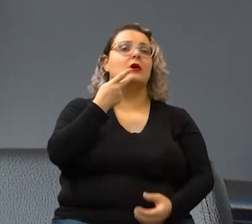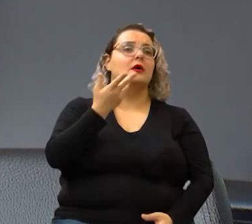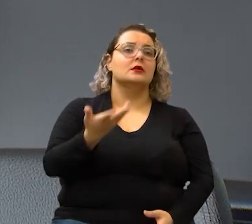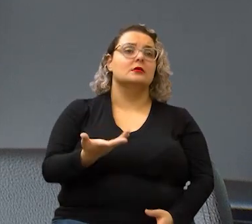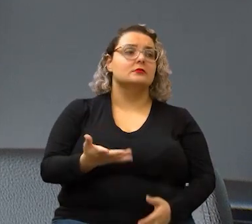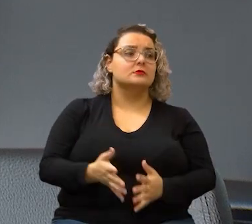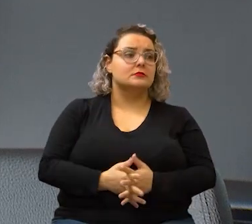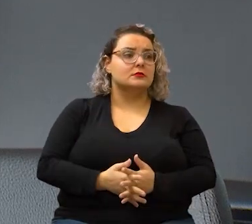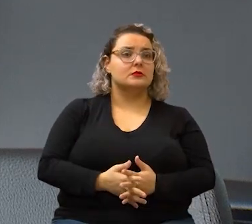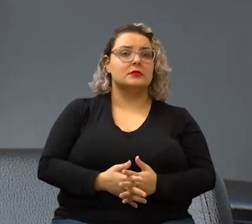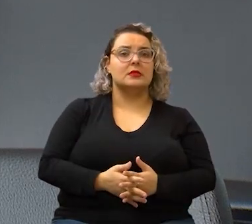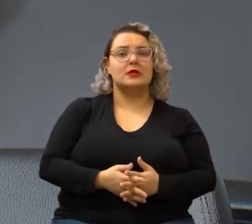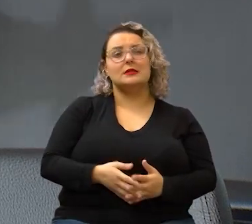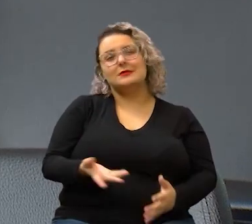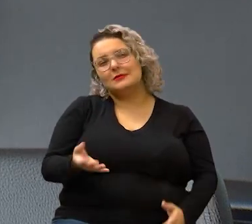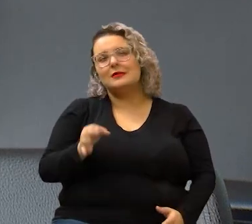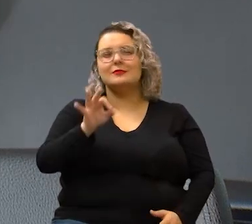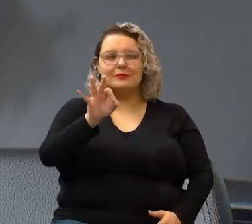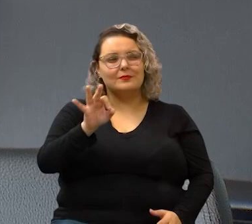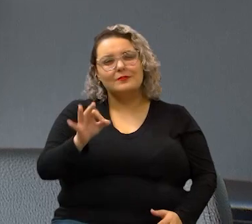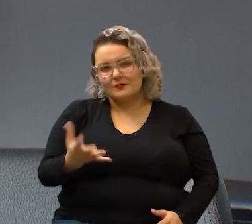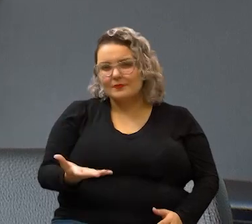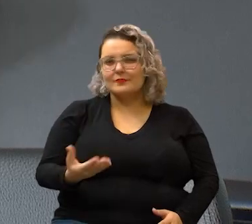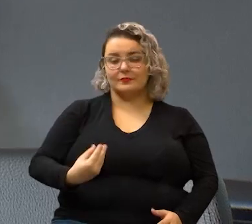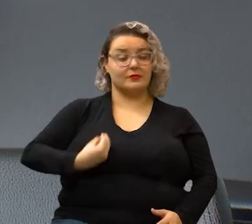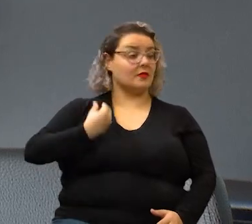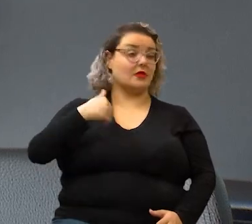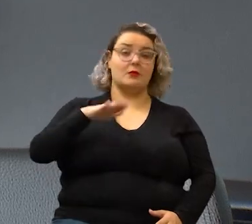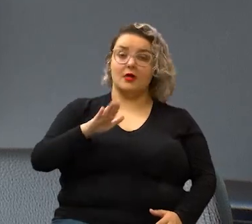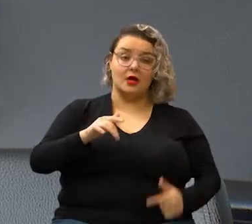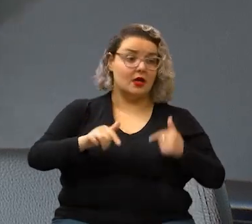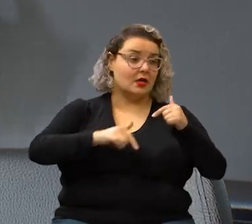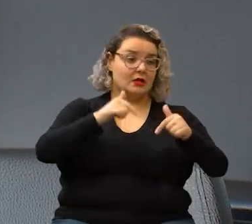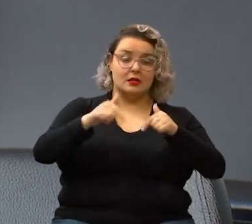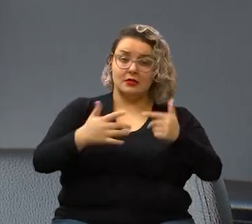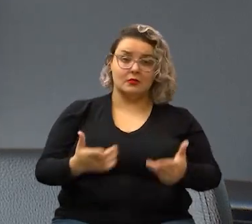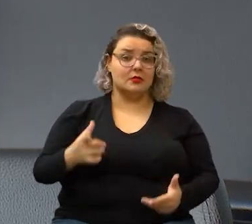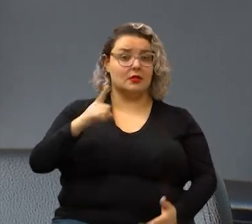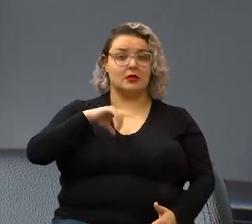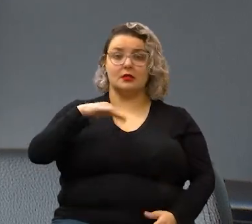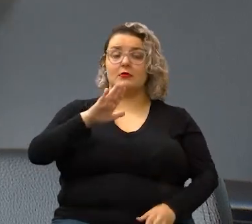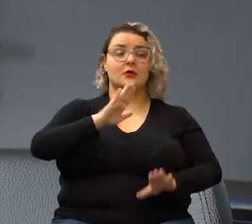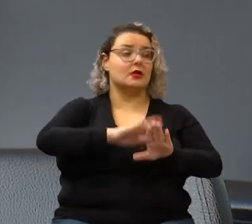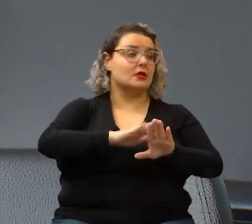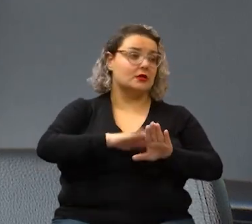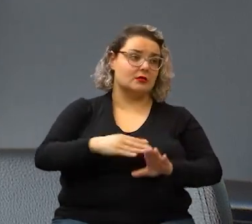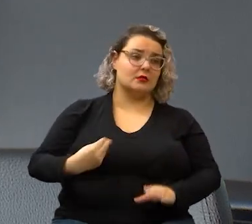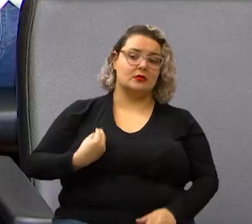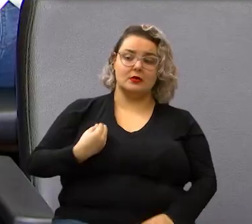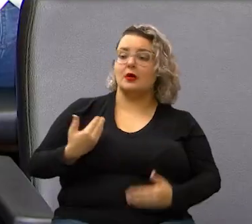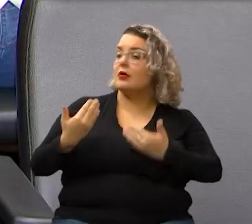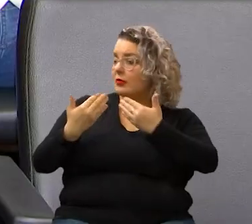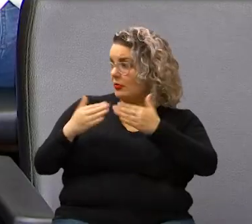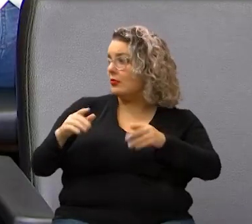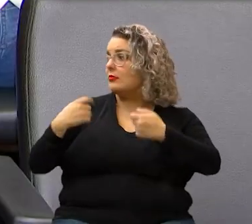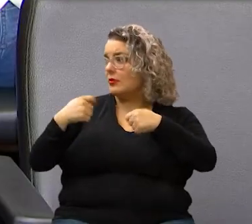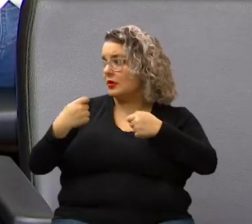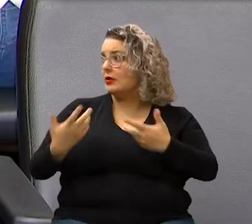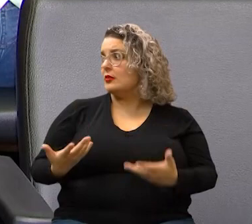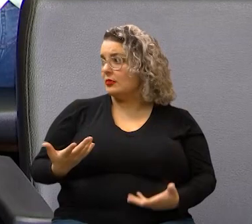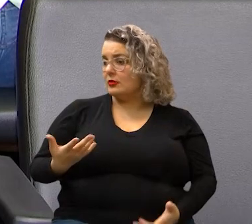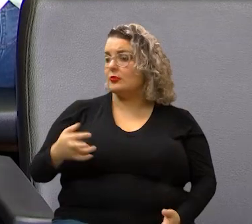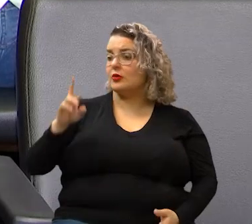Como é que fala? Essa chance para eles viverem mais, trabalhar mais, para ter mais atividade na vida. É uma